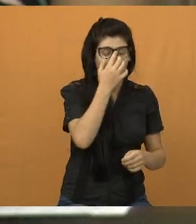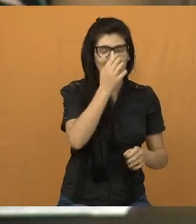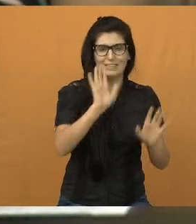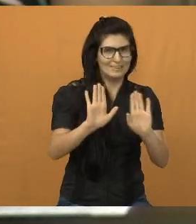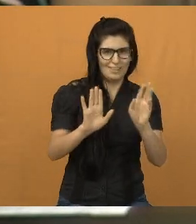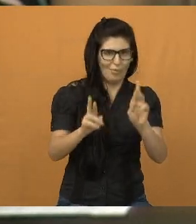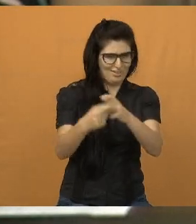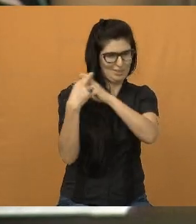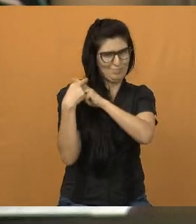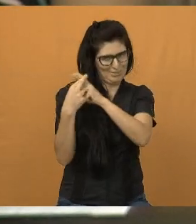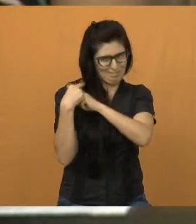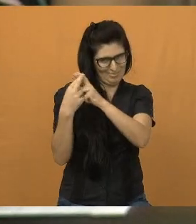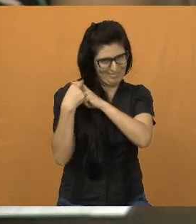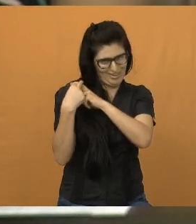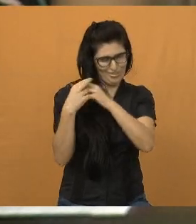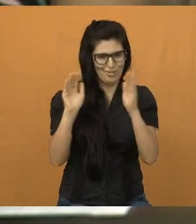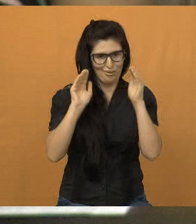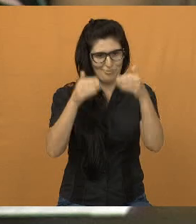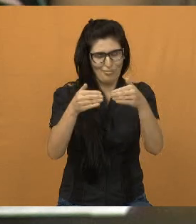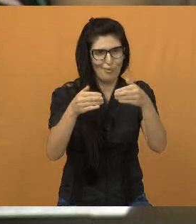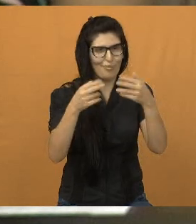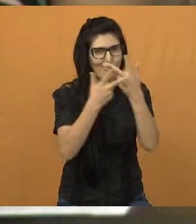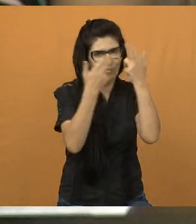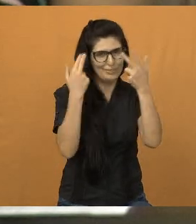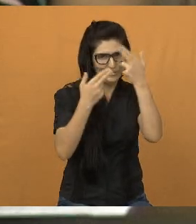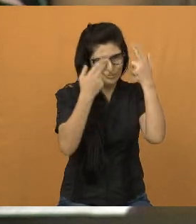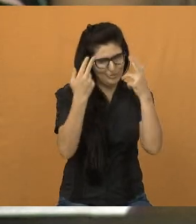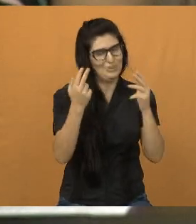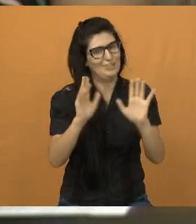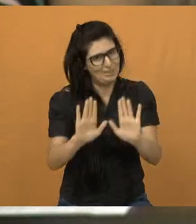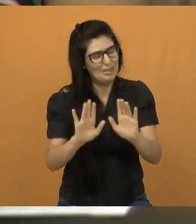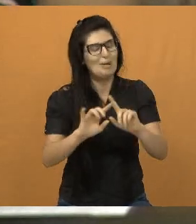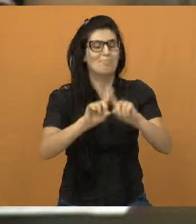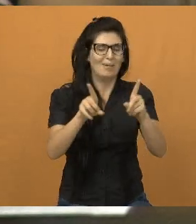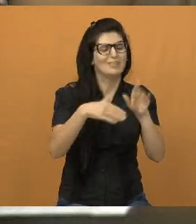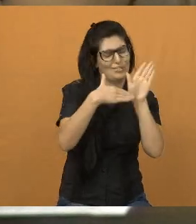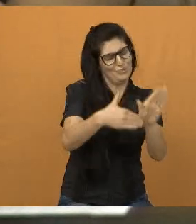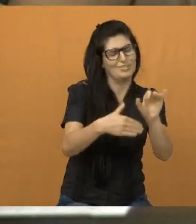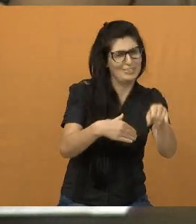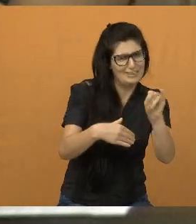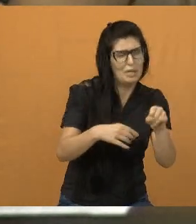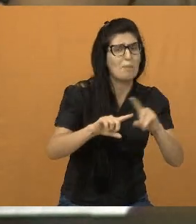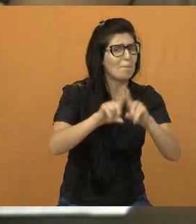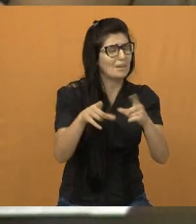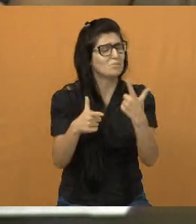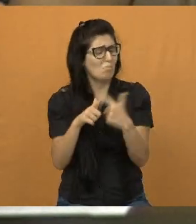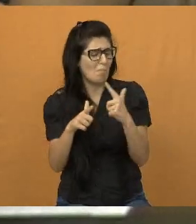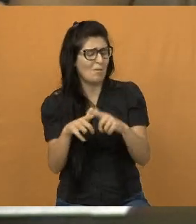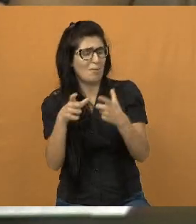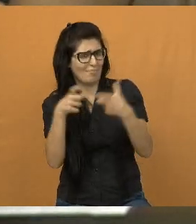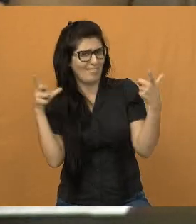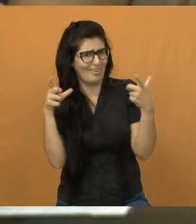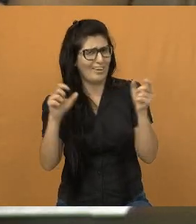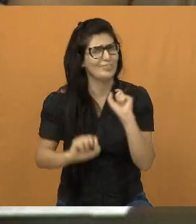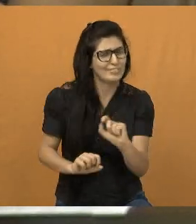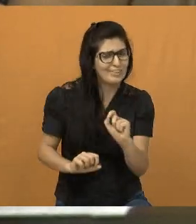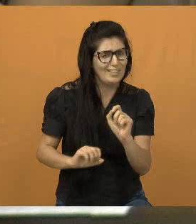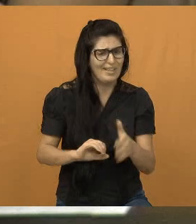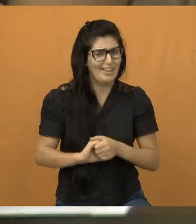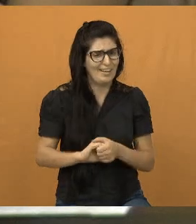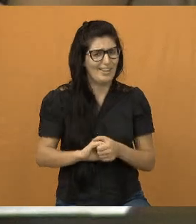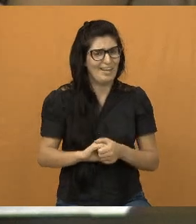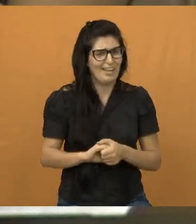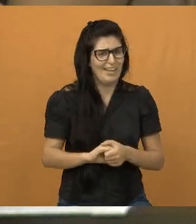de catarata, tem um bom tanto ainda, mas nós vamos conseguir vencê-la. E nós temos um problema muito grande, imenso, com a